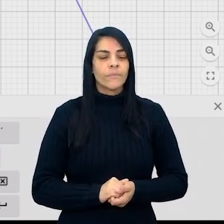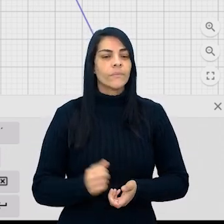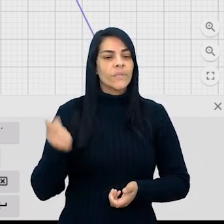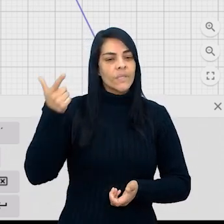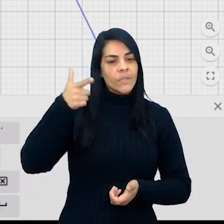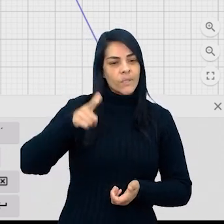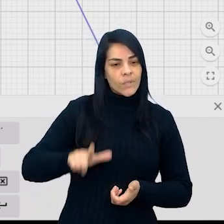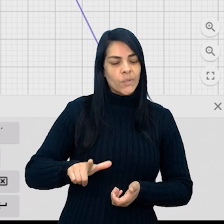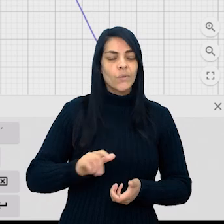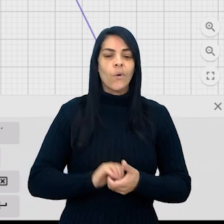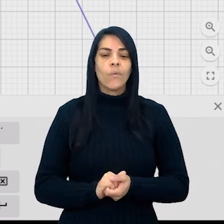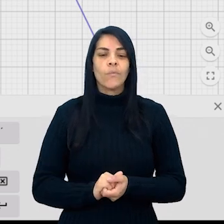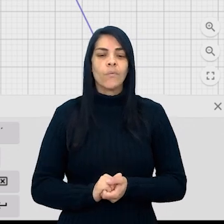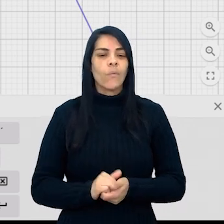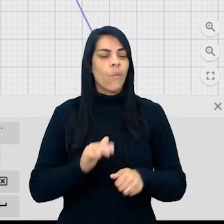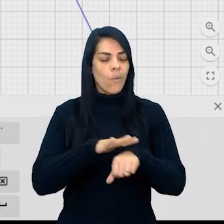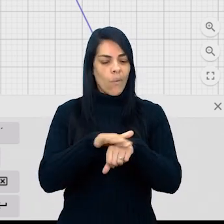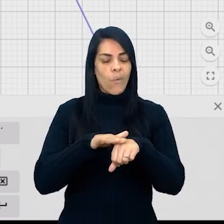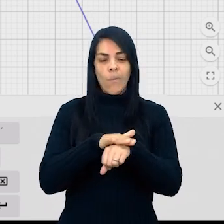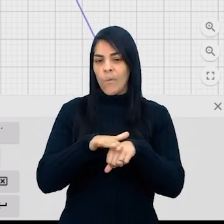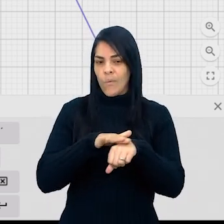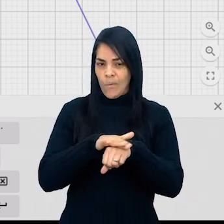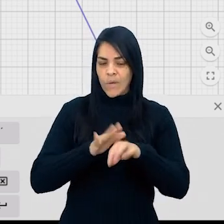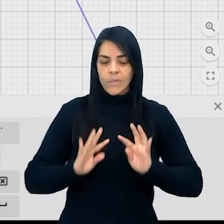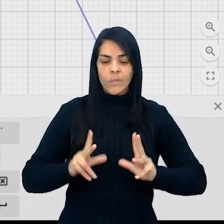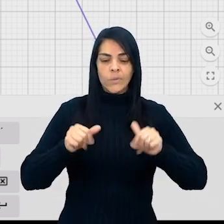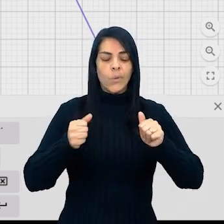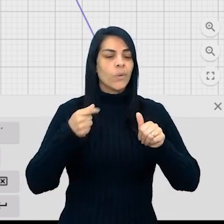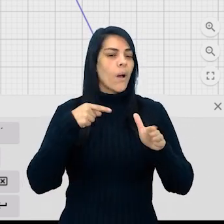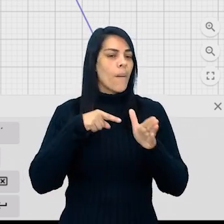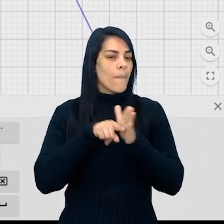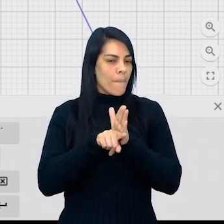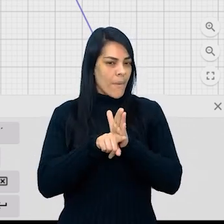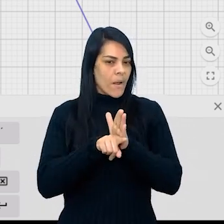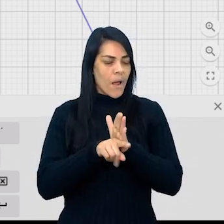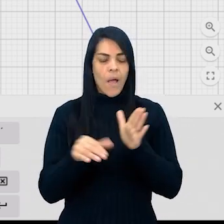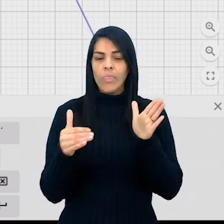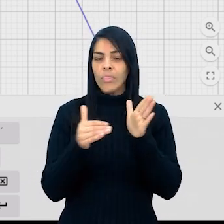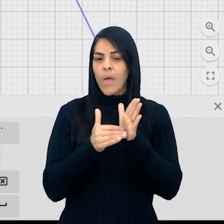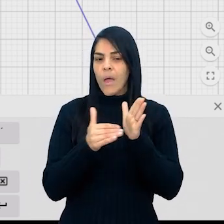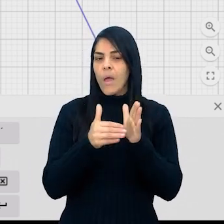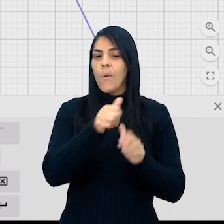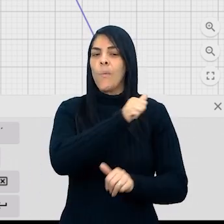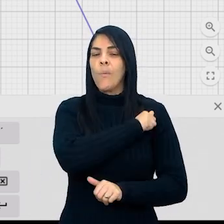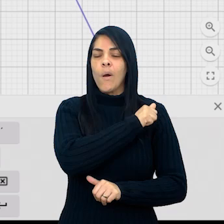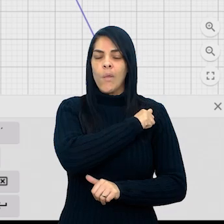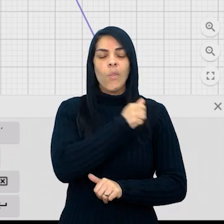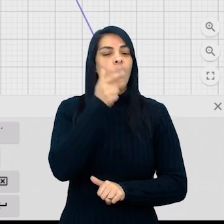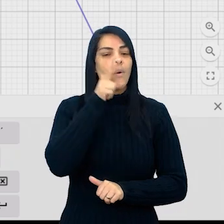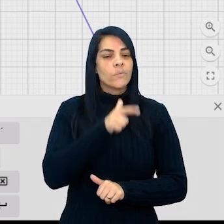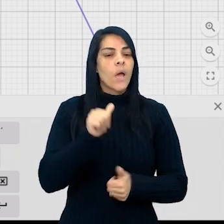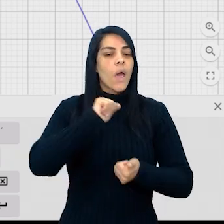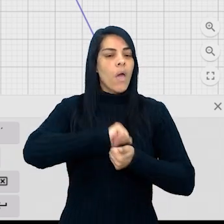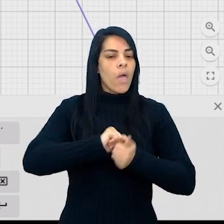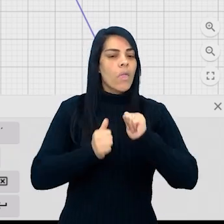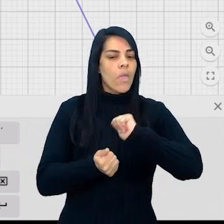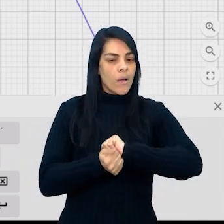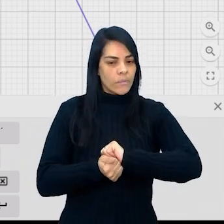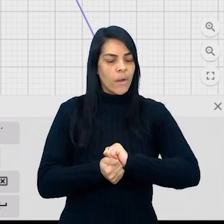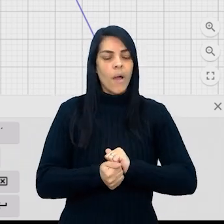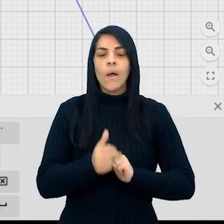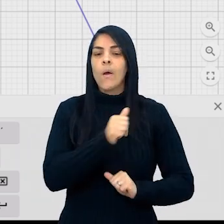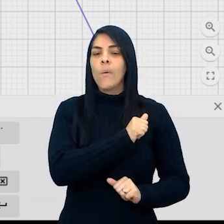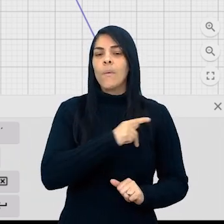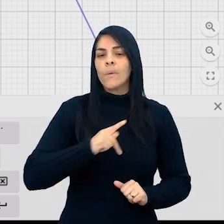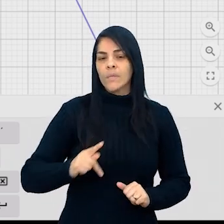Novamente, o virem e conversem com esses questionamentos, até o aluno ele se adaptar, né, com esse